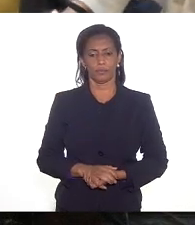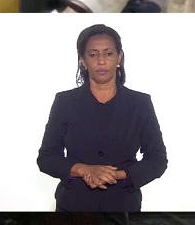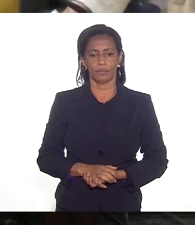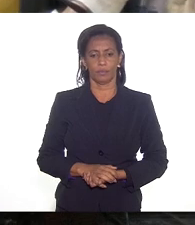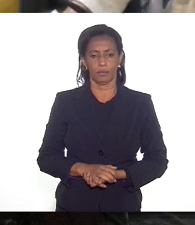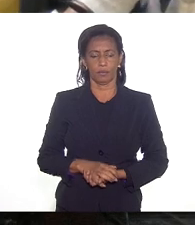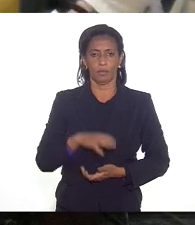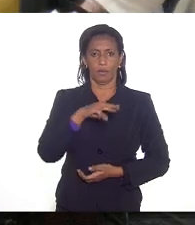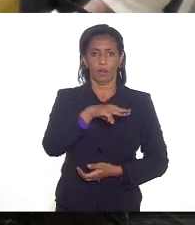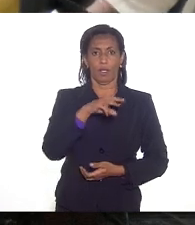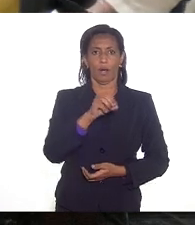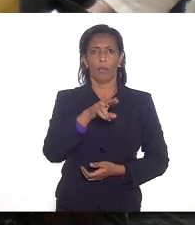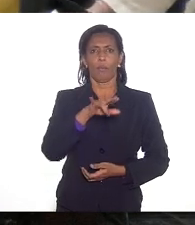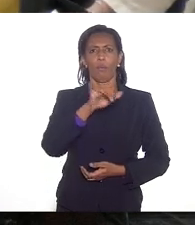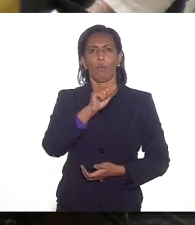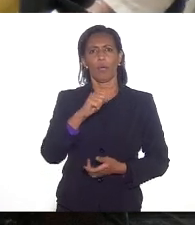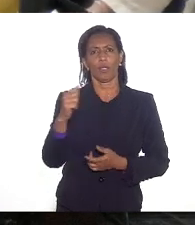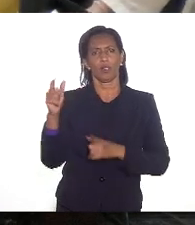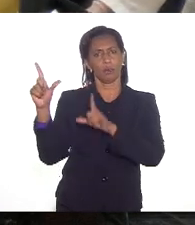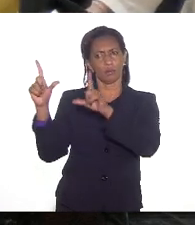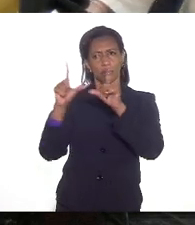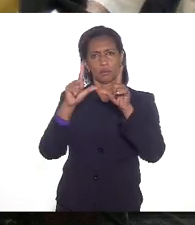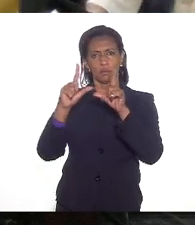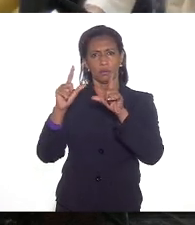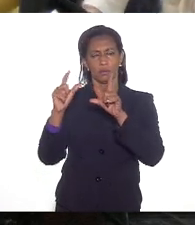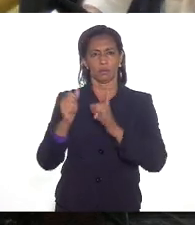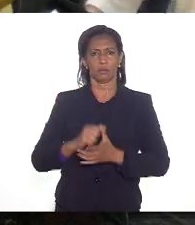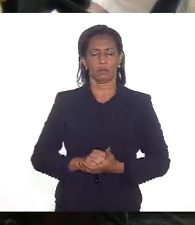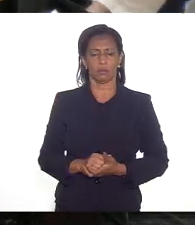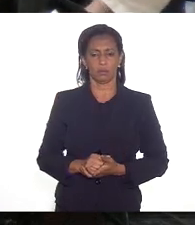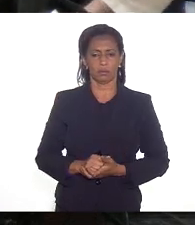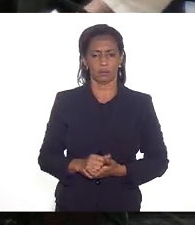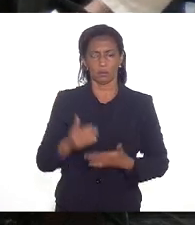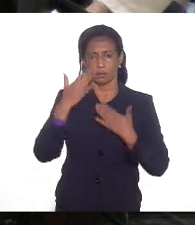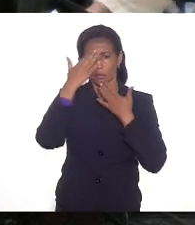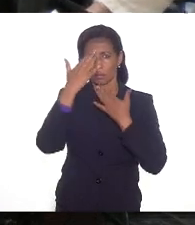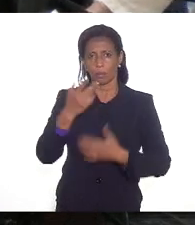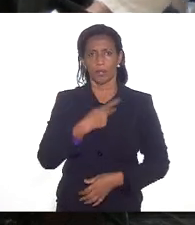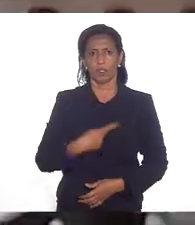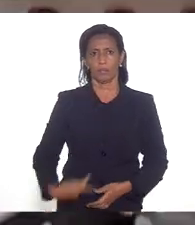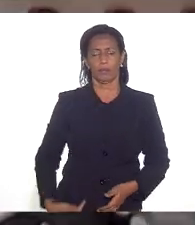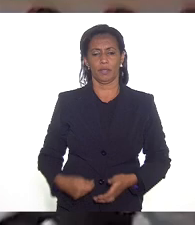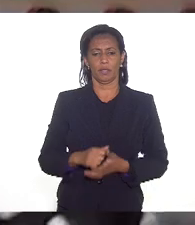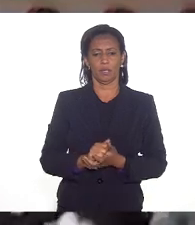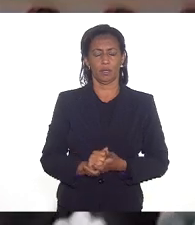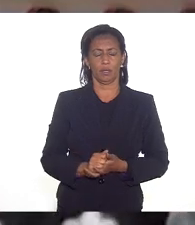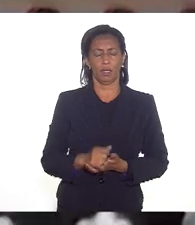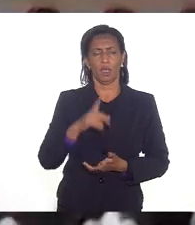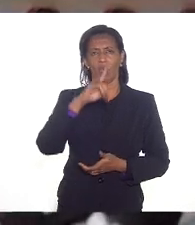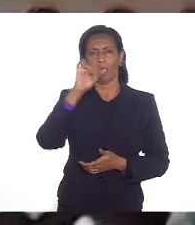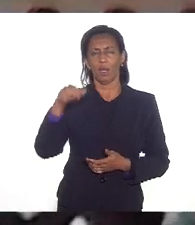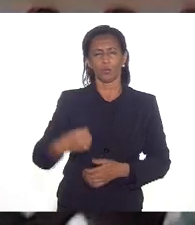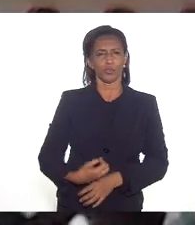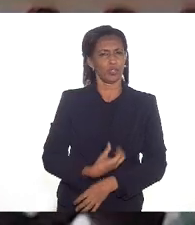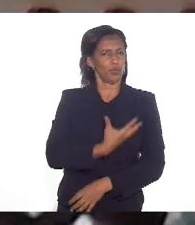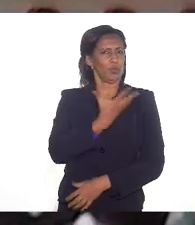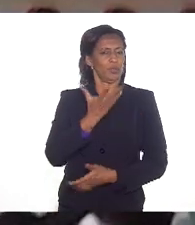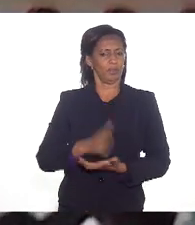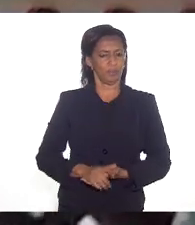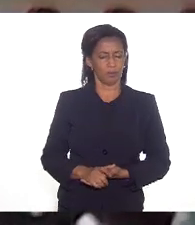o deputado da Mônica por favor no Zoom bom obrigada Presidente Esse é um dia de muita